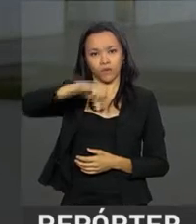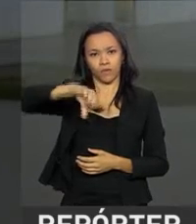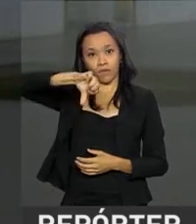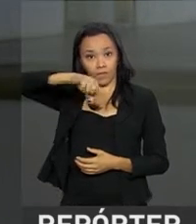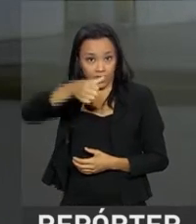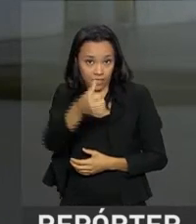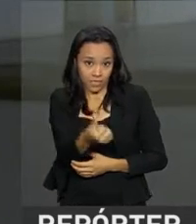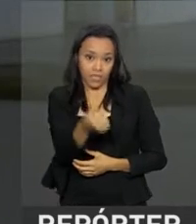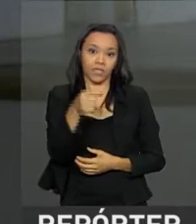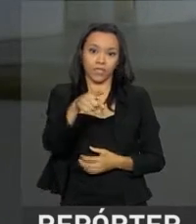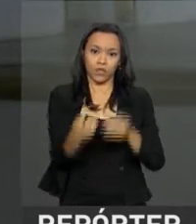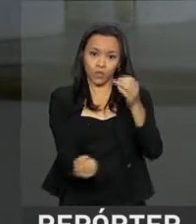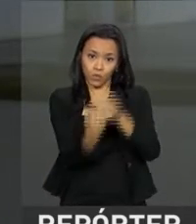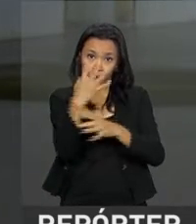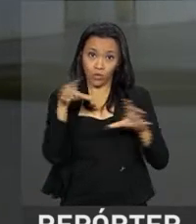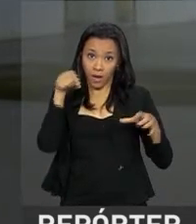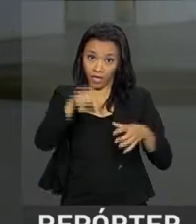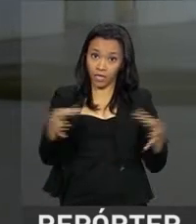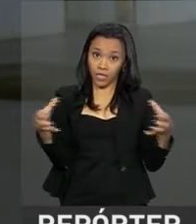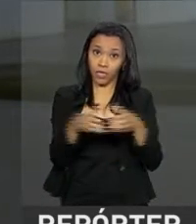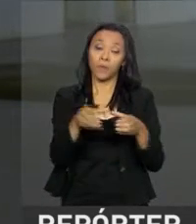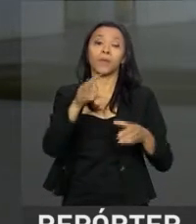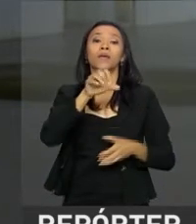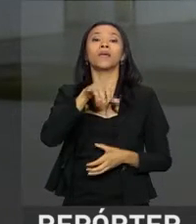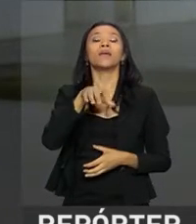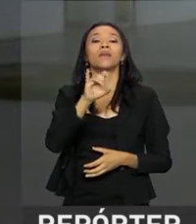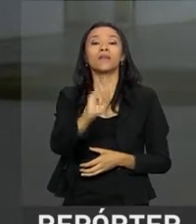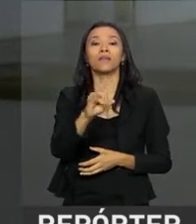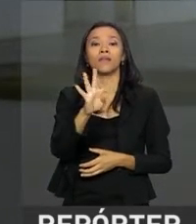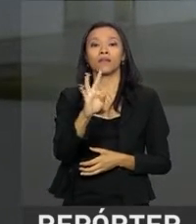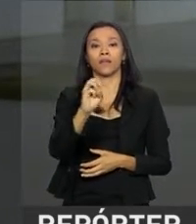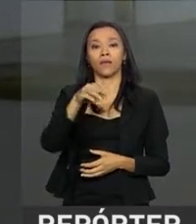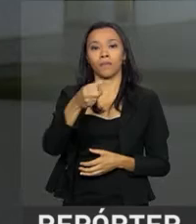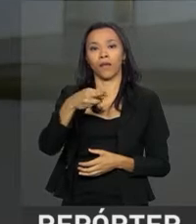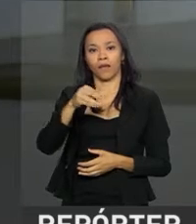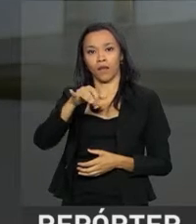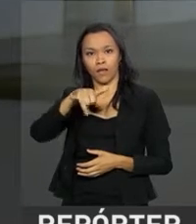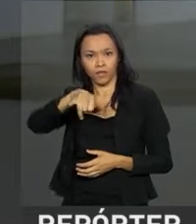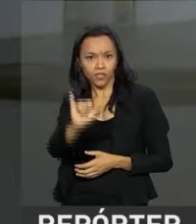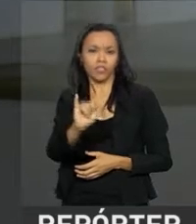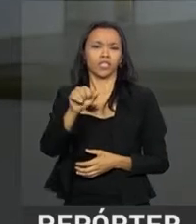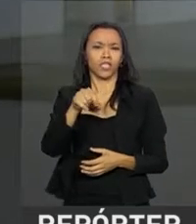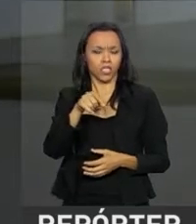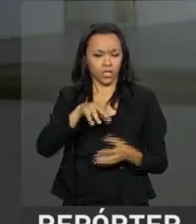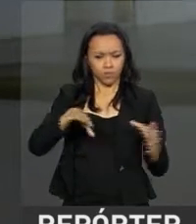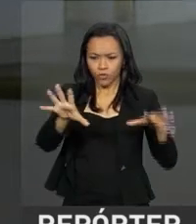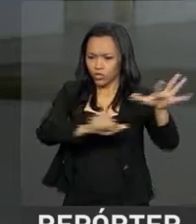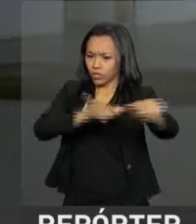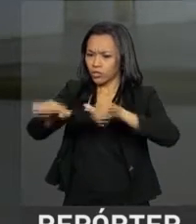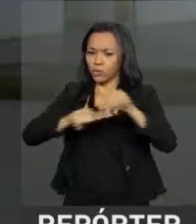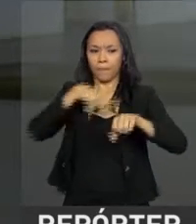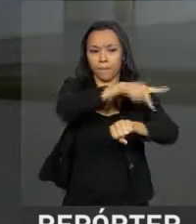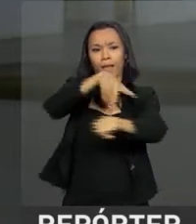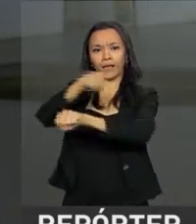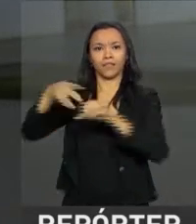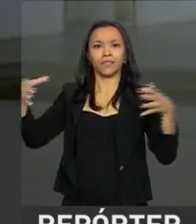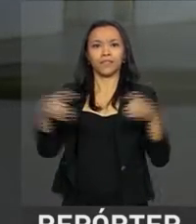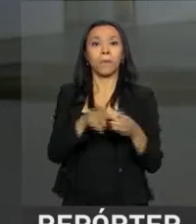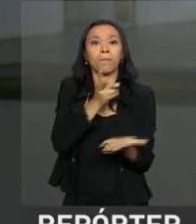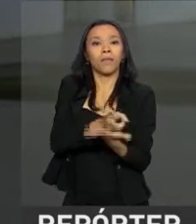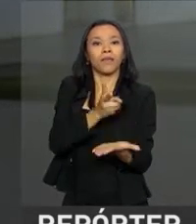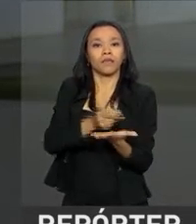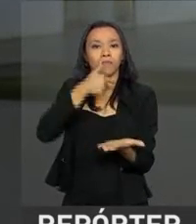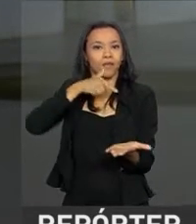que nasceu aqui no Itamaraty, juntar os países que falam português para divulgar a língua e também para cooperar em áreas que vão de energia